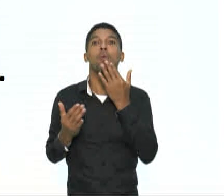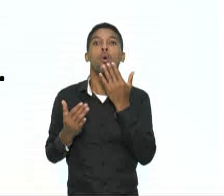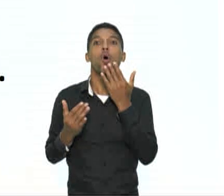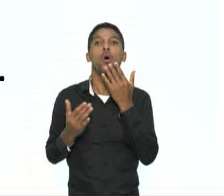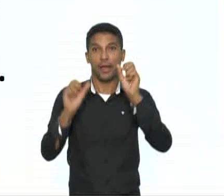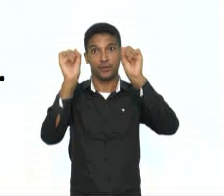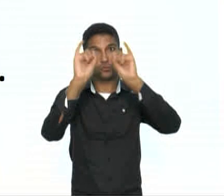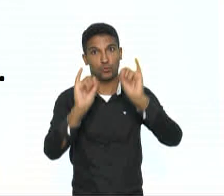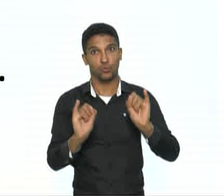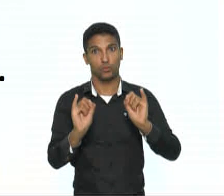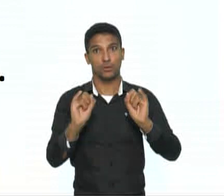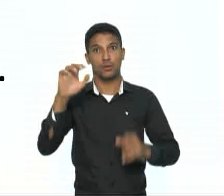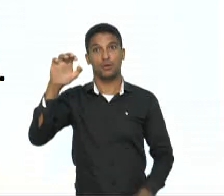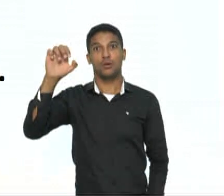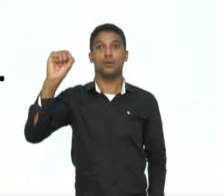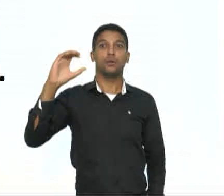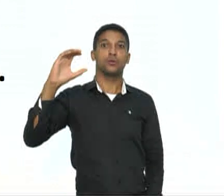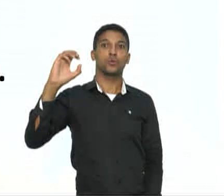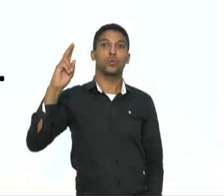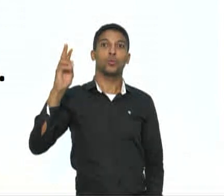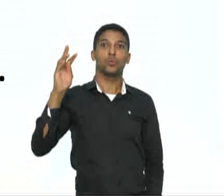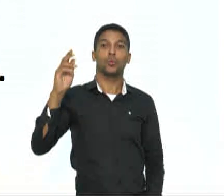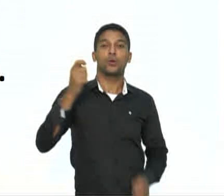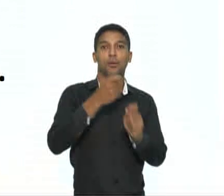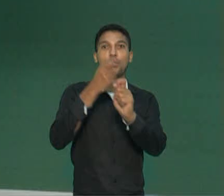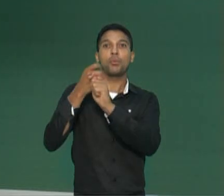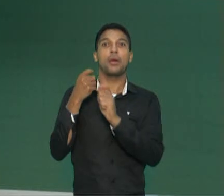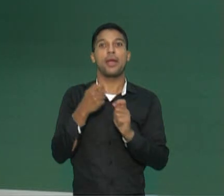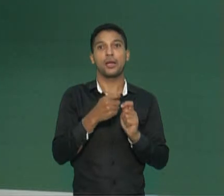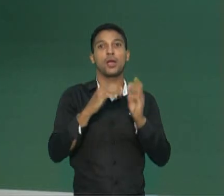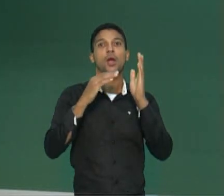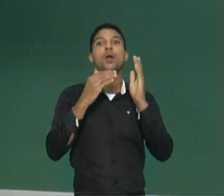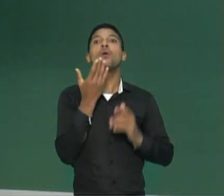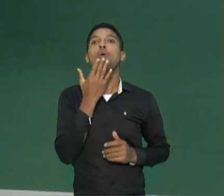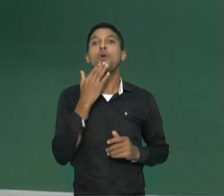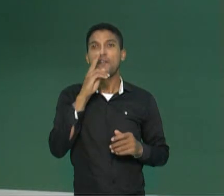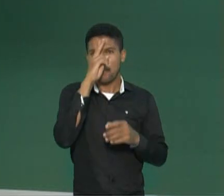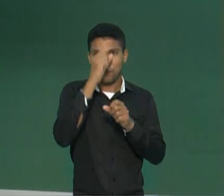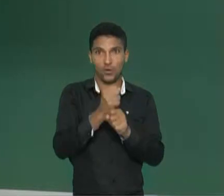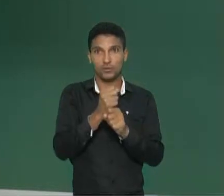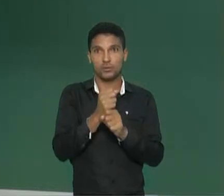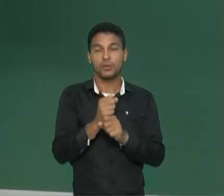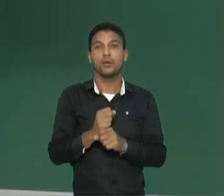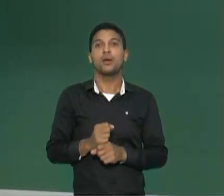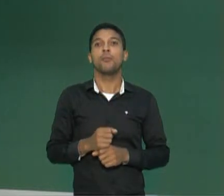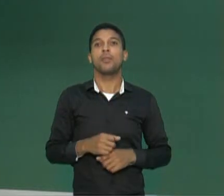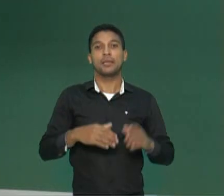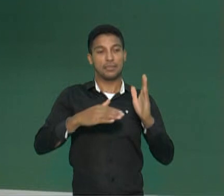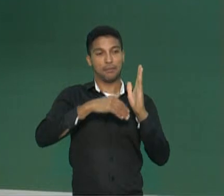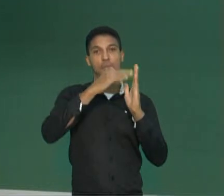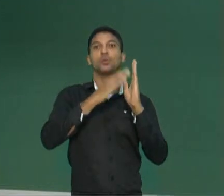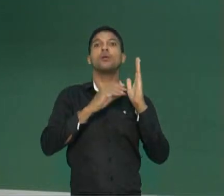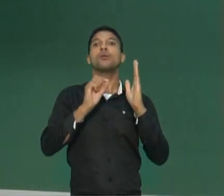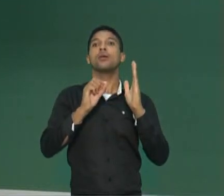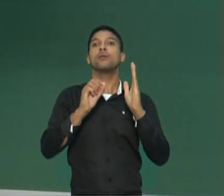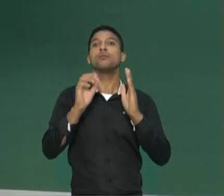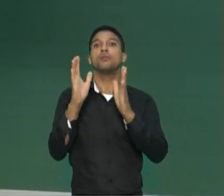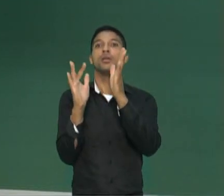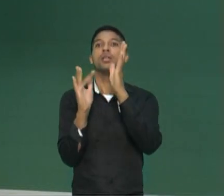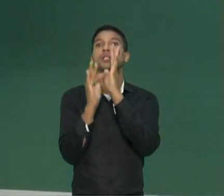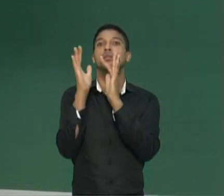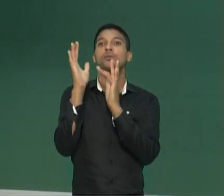A proporção irregular era proposital, porque o Jesus Cristo tem que ficar maior e os outros têm que estar menor. Essa é a